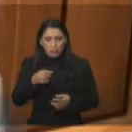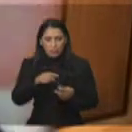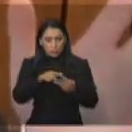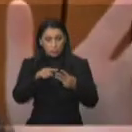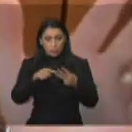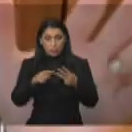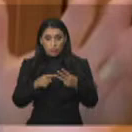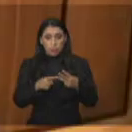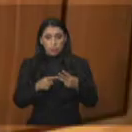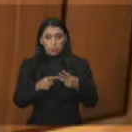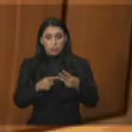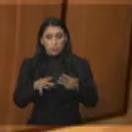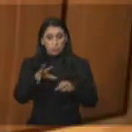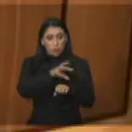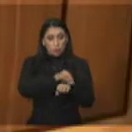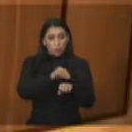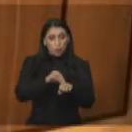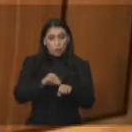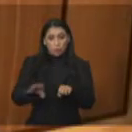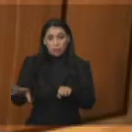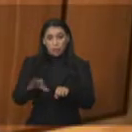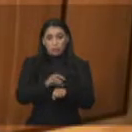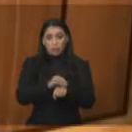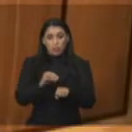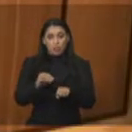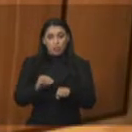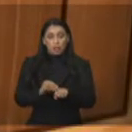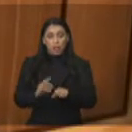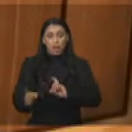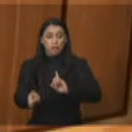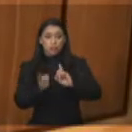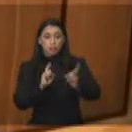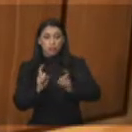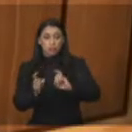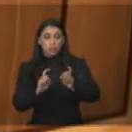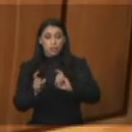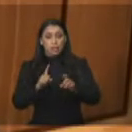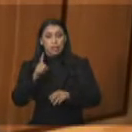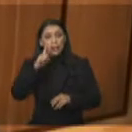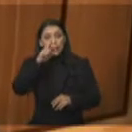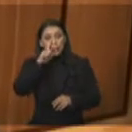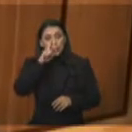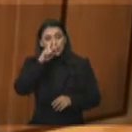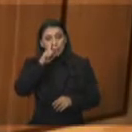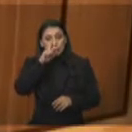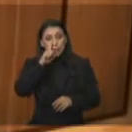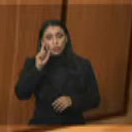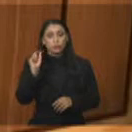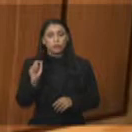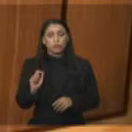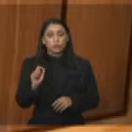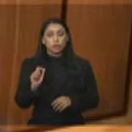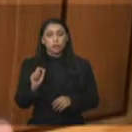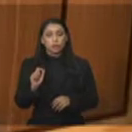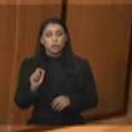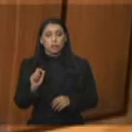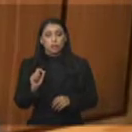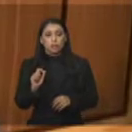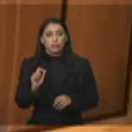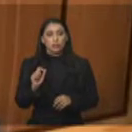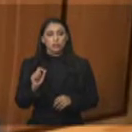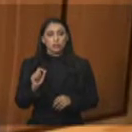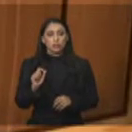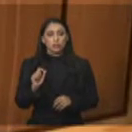tríade: compartilhamento de dados, execução administrativa e perigo de formação de perfis de indivíduos pelo Estado e o